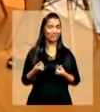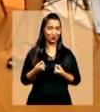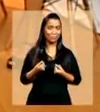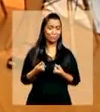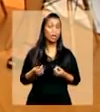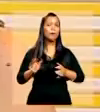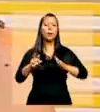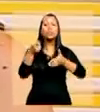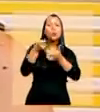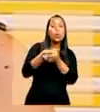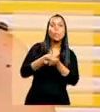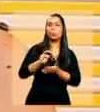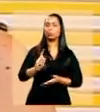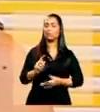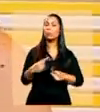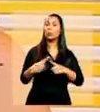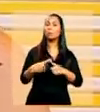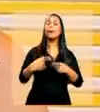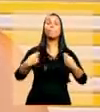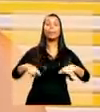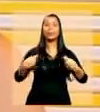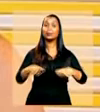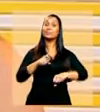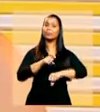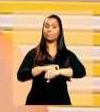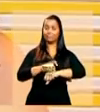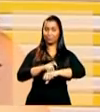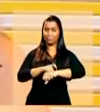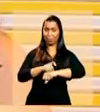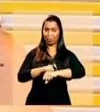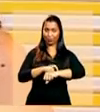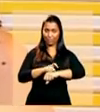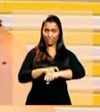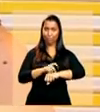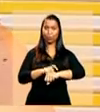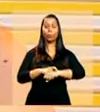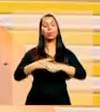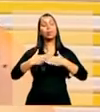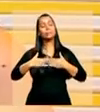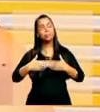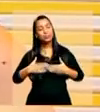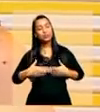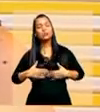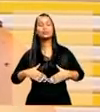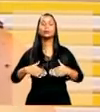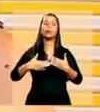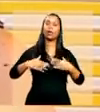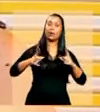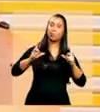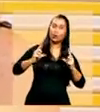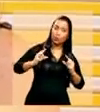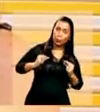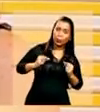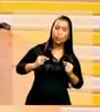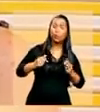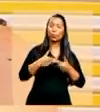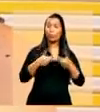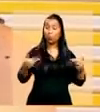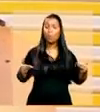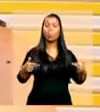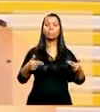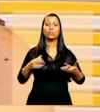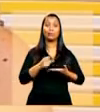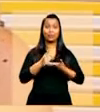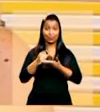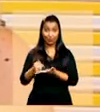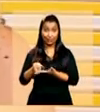enriquecer, mas não uma cobrança, porque ele precisa desse tempo para descansar, para desligar. E qualquer coisa